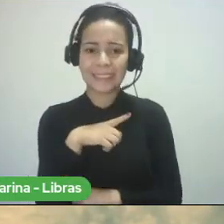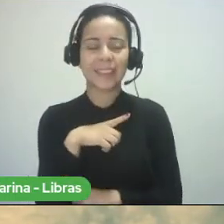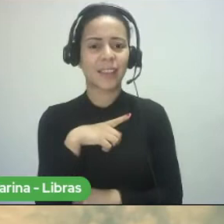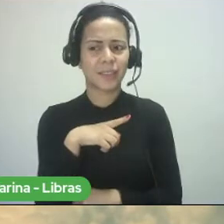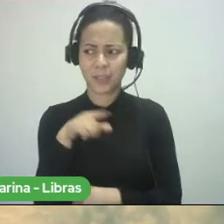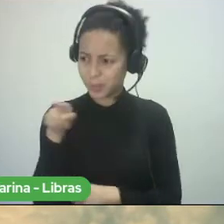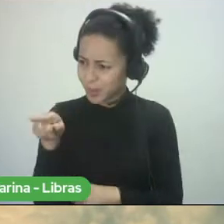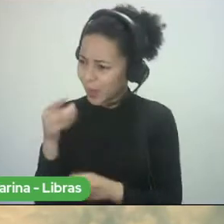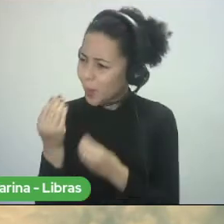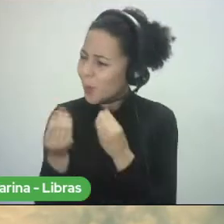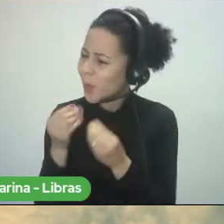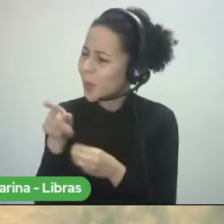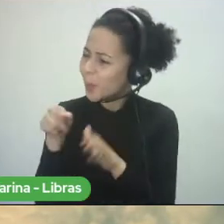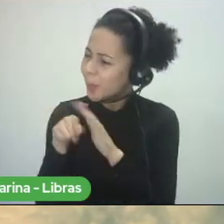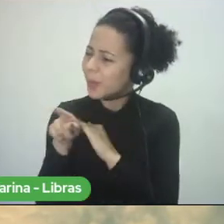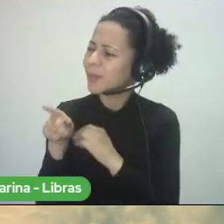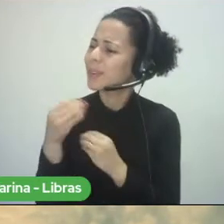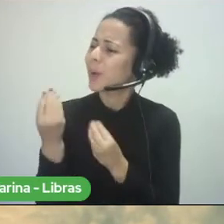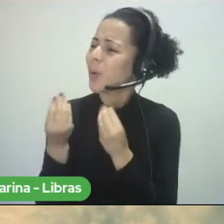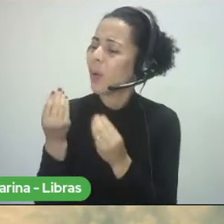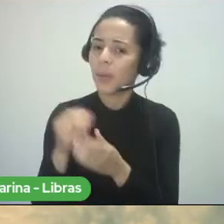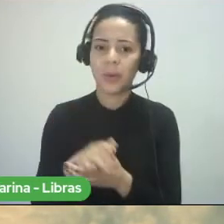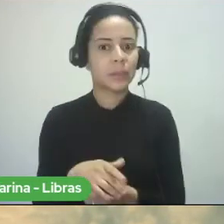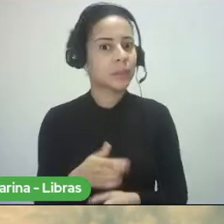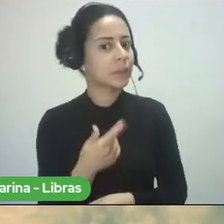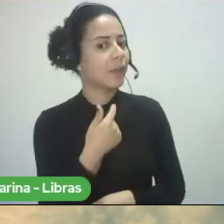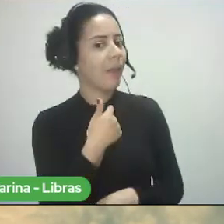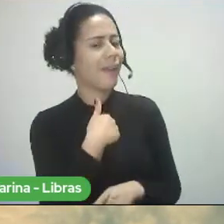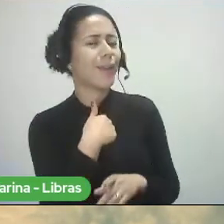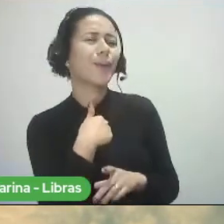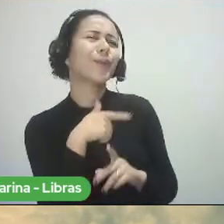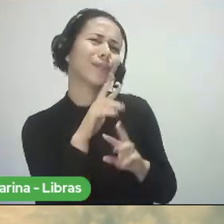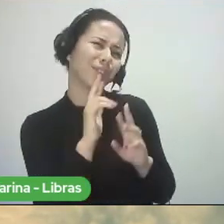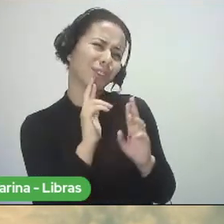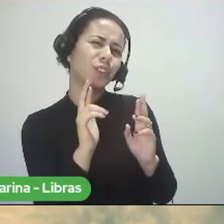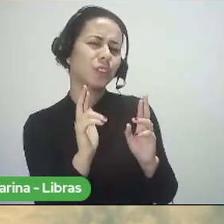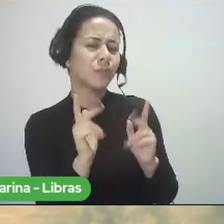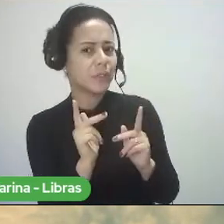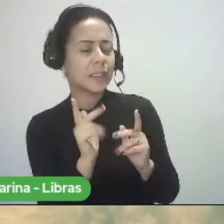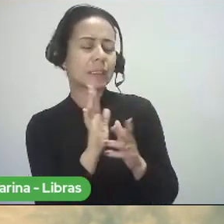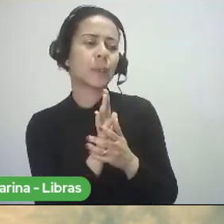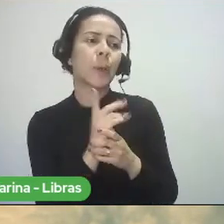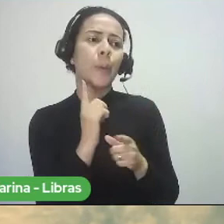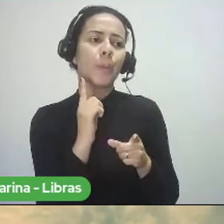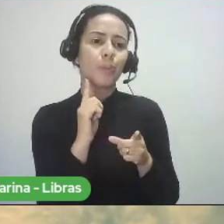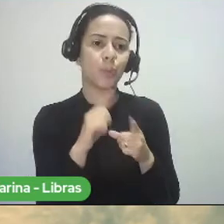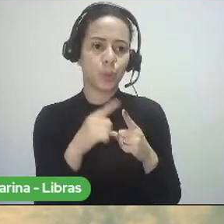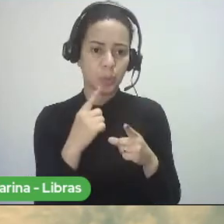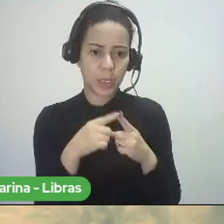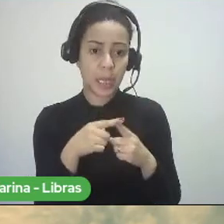Gabi, acho que o meu mundo foi um pouco diferente porque o projeto que eu estava